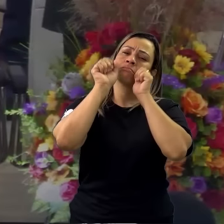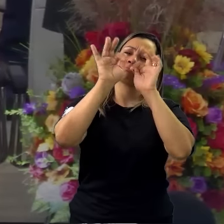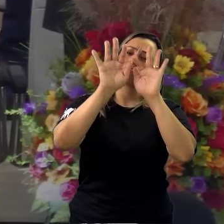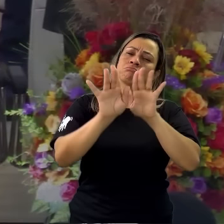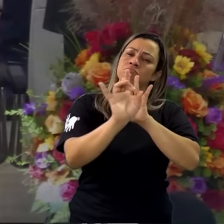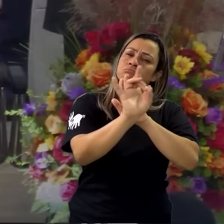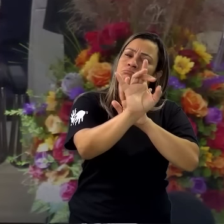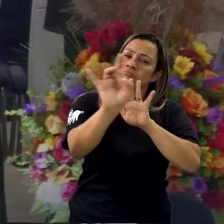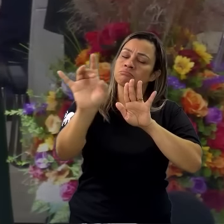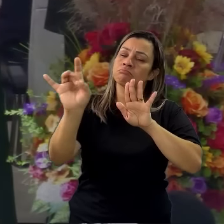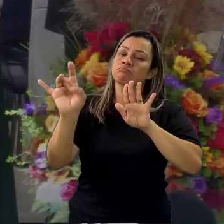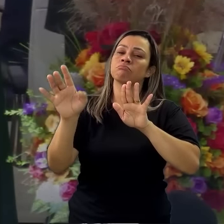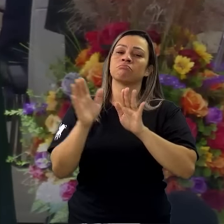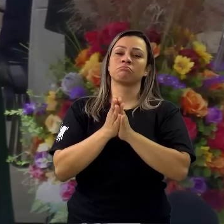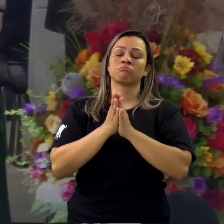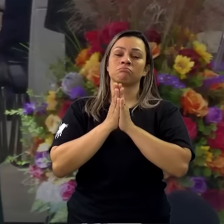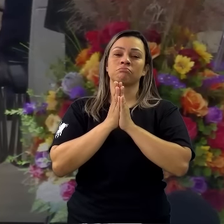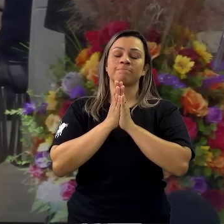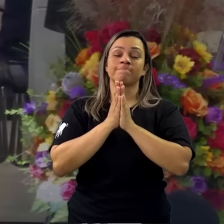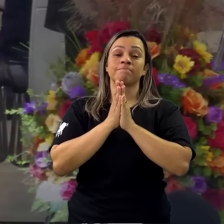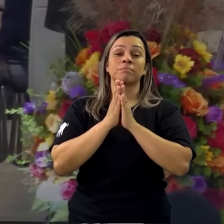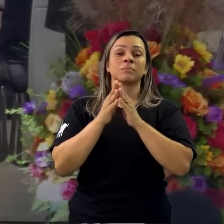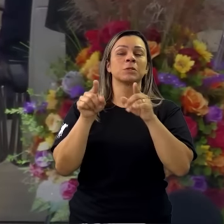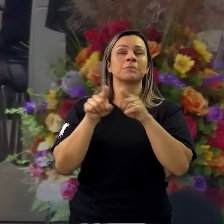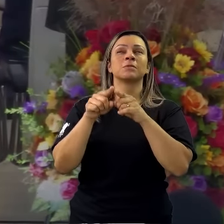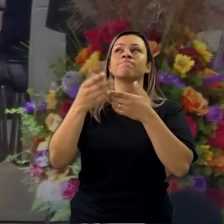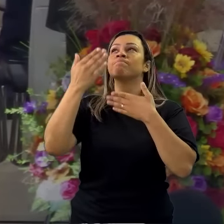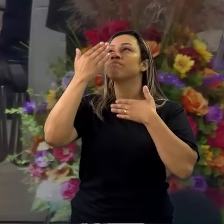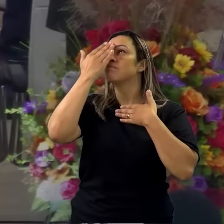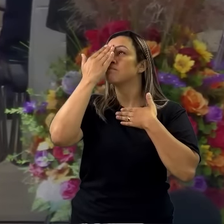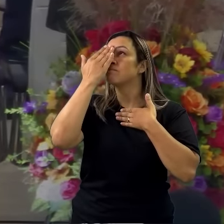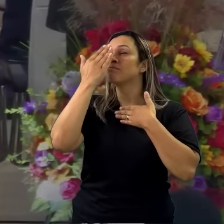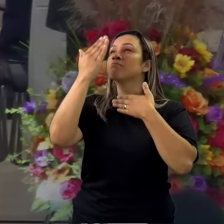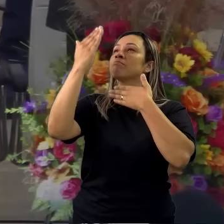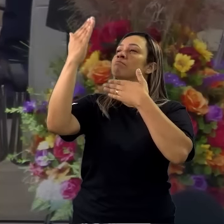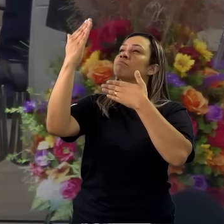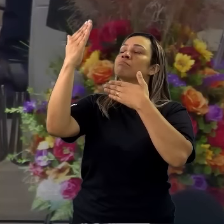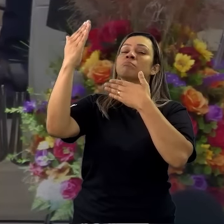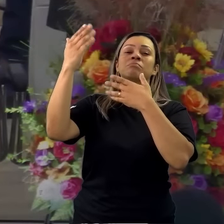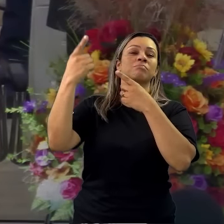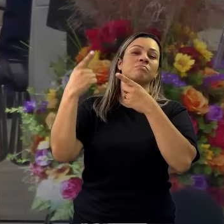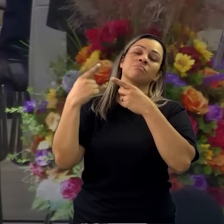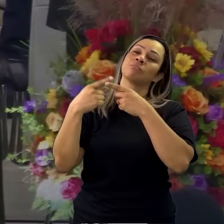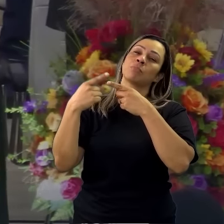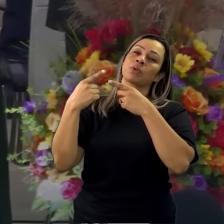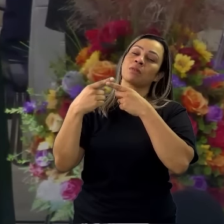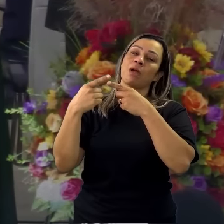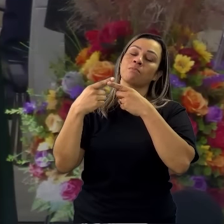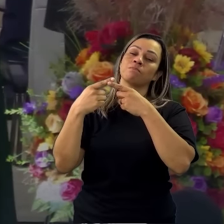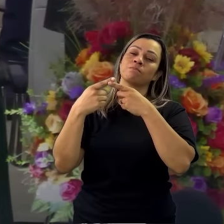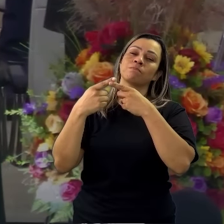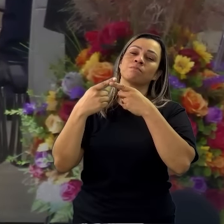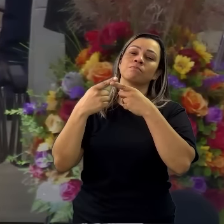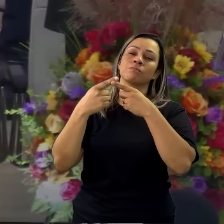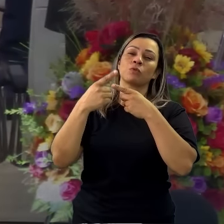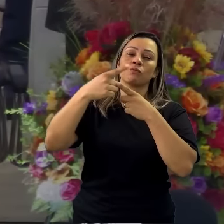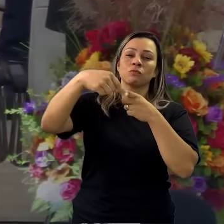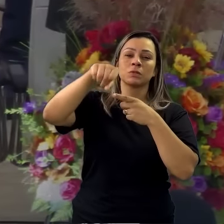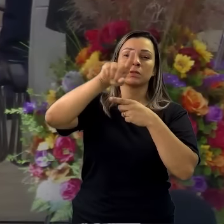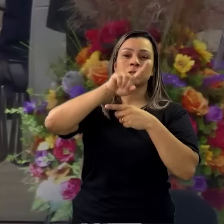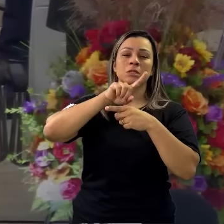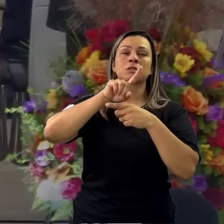eu quero deixar registrado aqui a minha palavra de gratidão a Deus por poder ter sido recebido desse ministério vão fazer